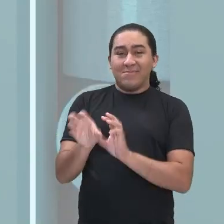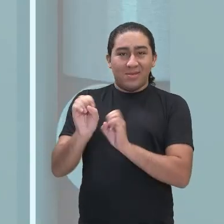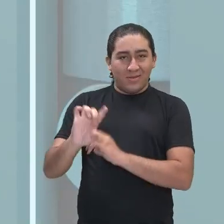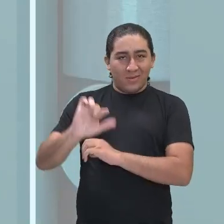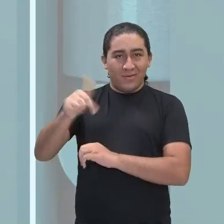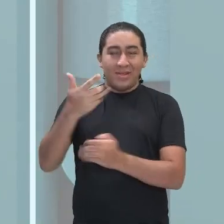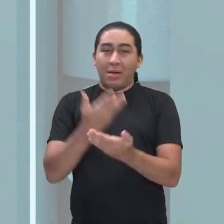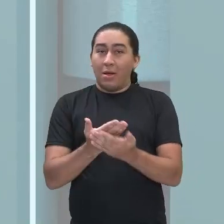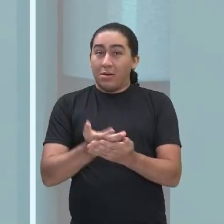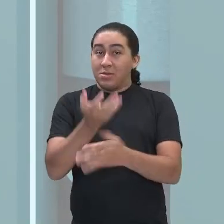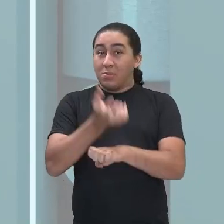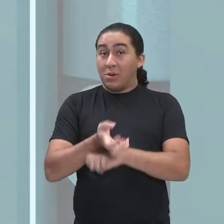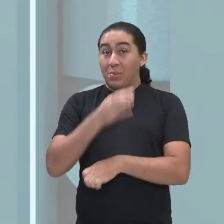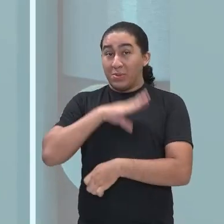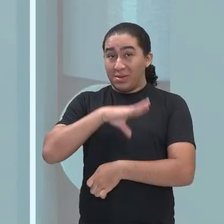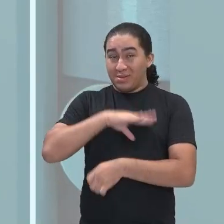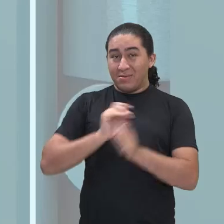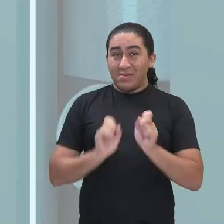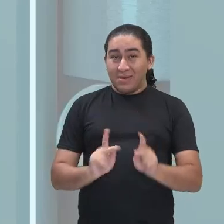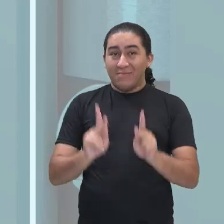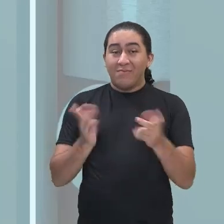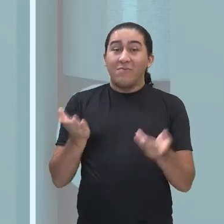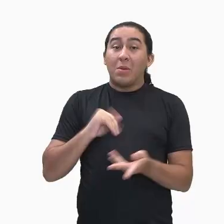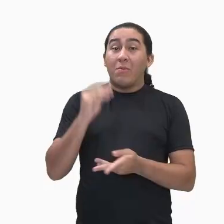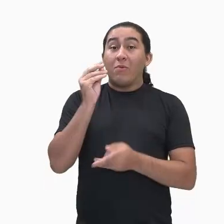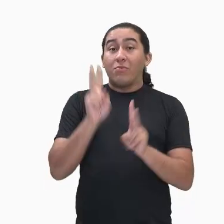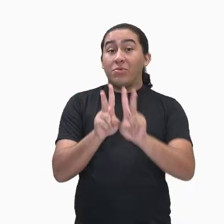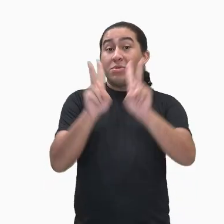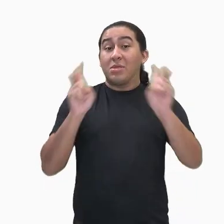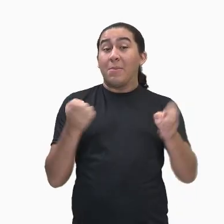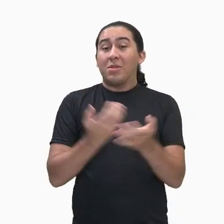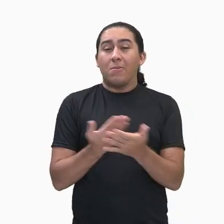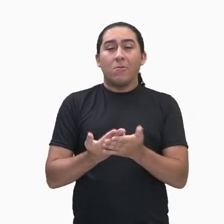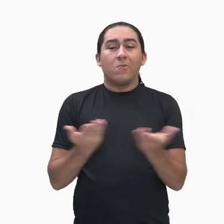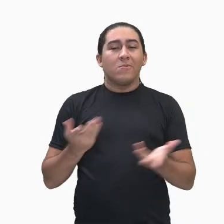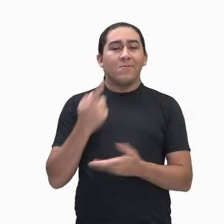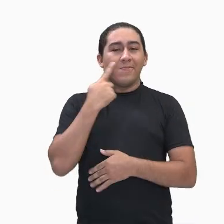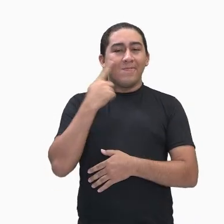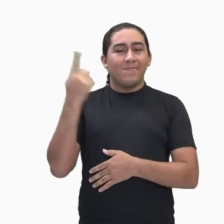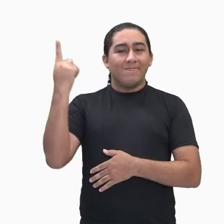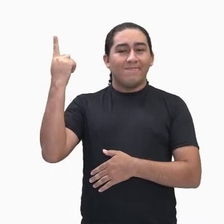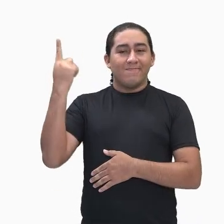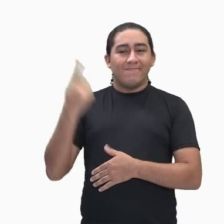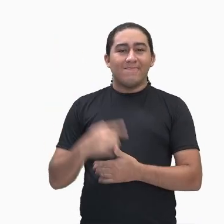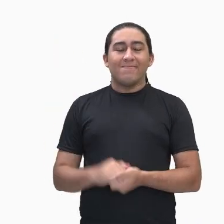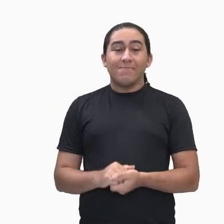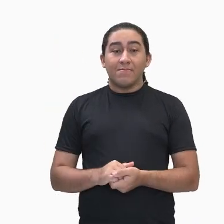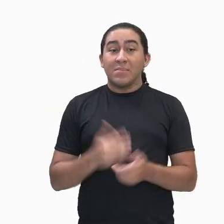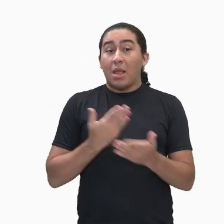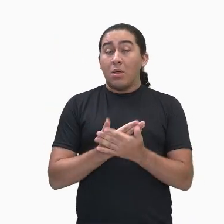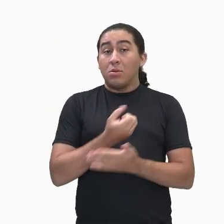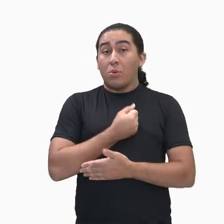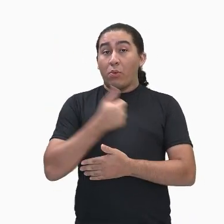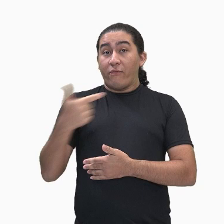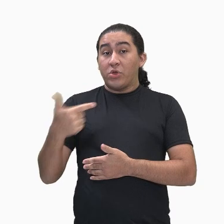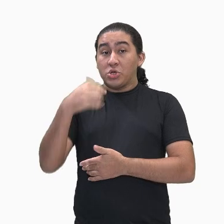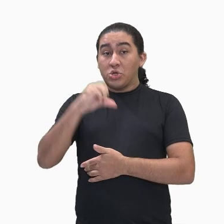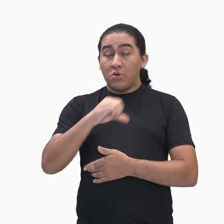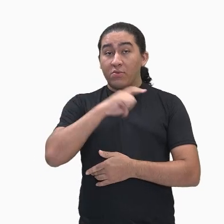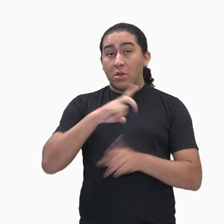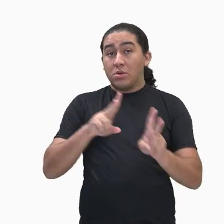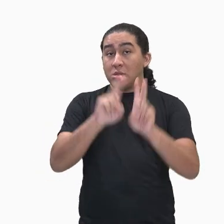aula de língua portuguesa. Então, vamos conhecer o objeto de conhecimento da nossa aula. Da aula 29, temos